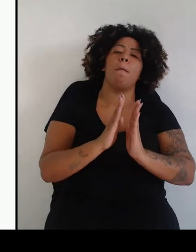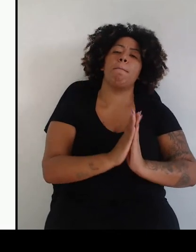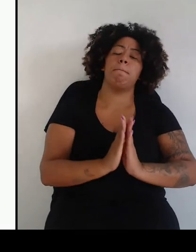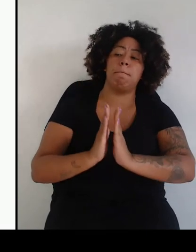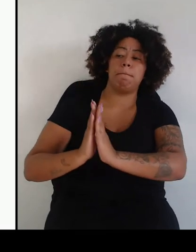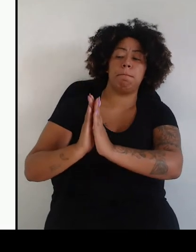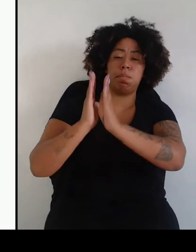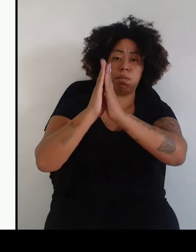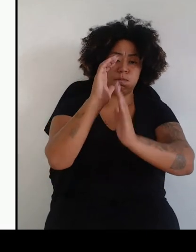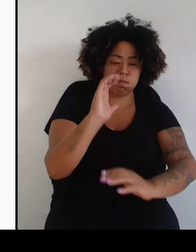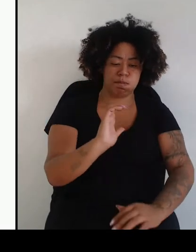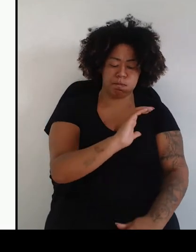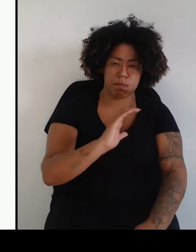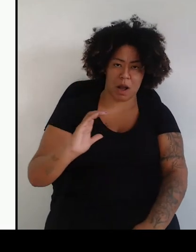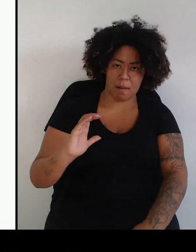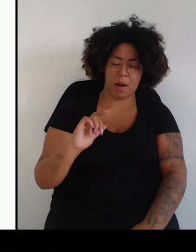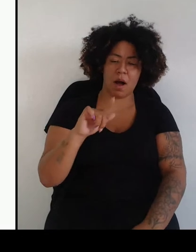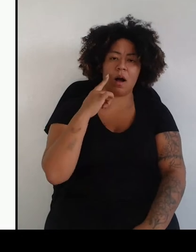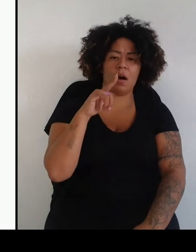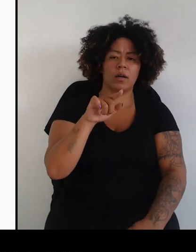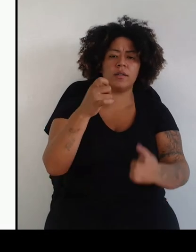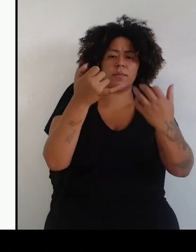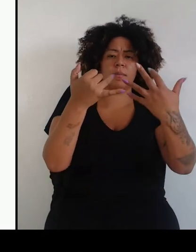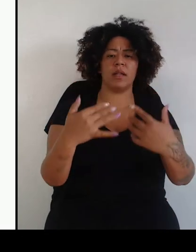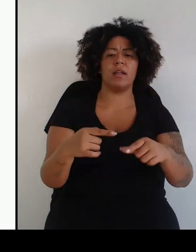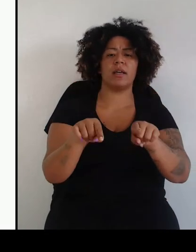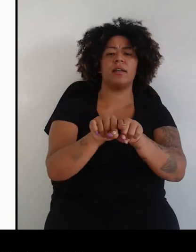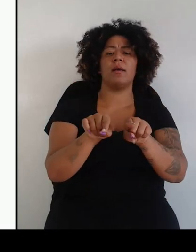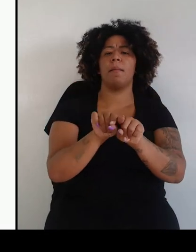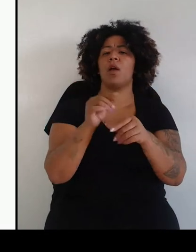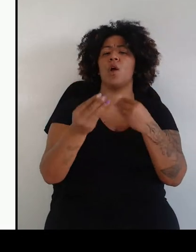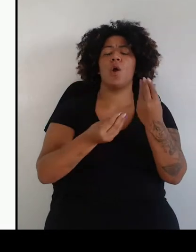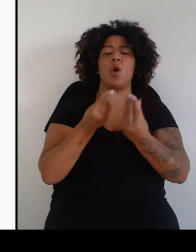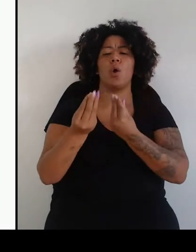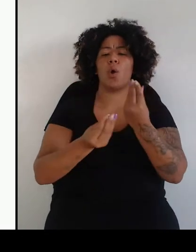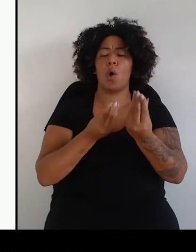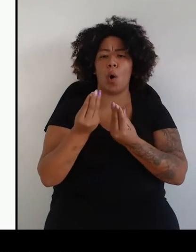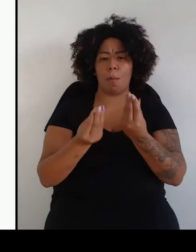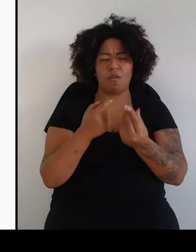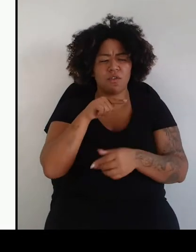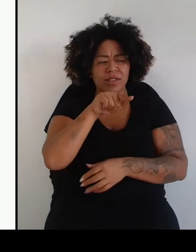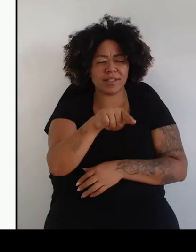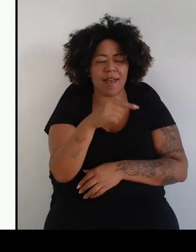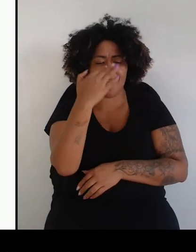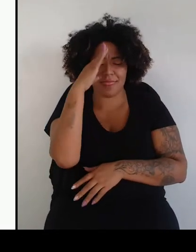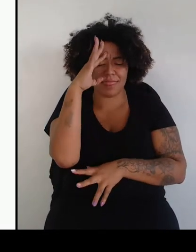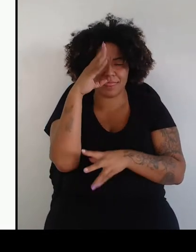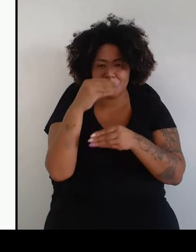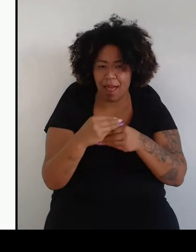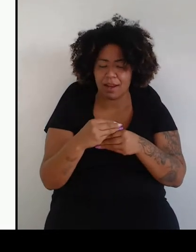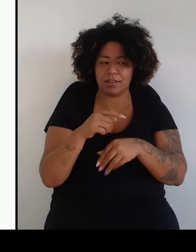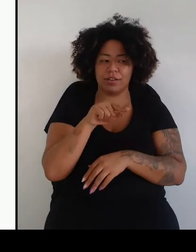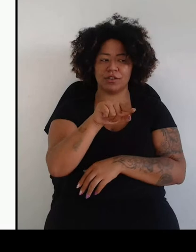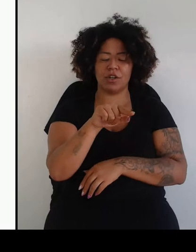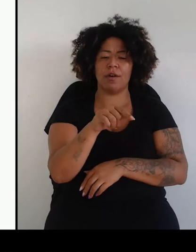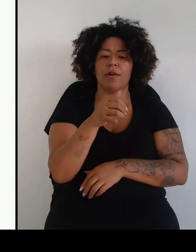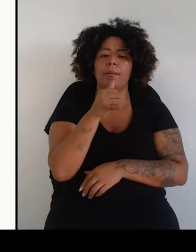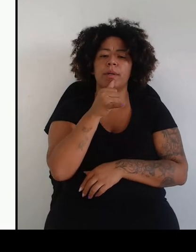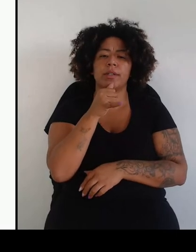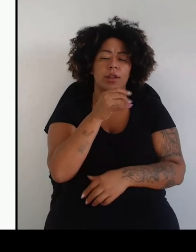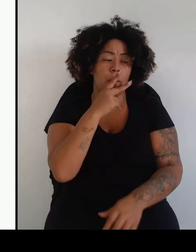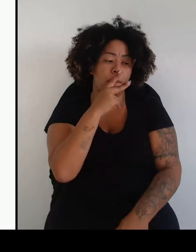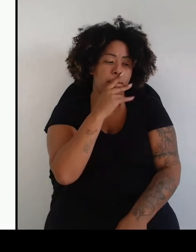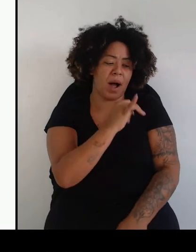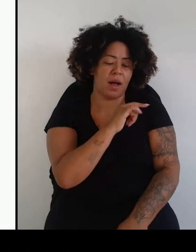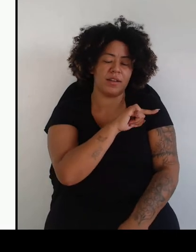ser explicadas a um recurso para uma leitura psicanalítica mostra o pai simbólico comparado